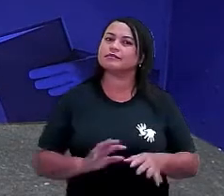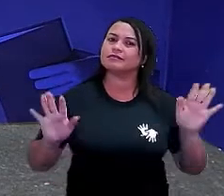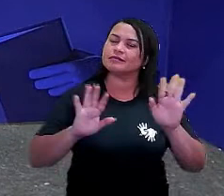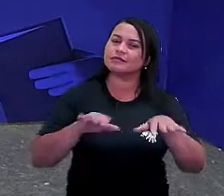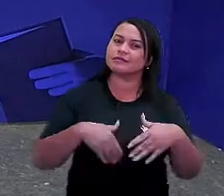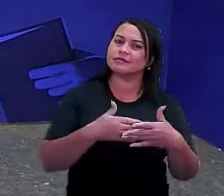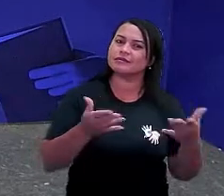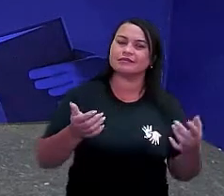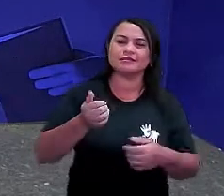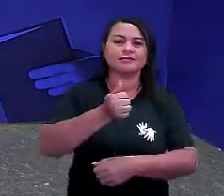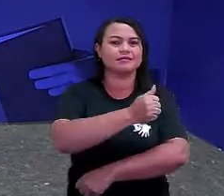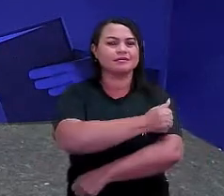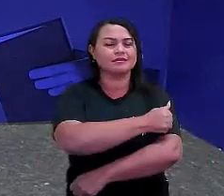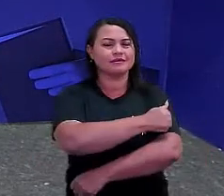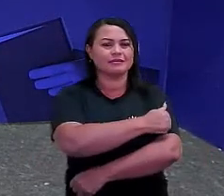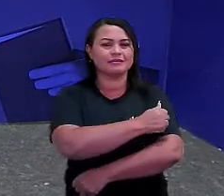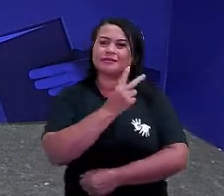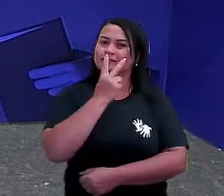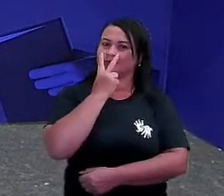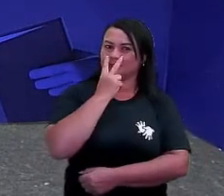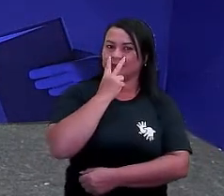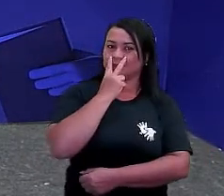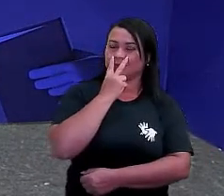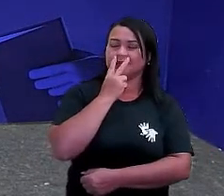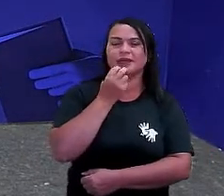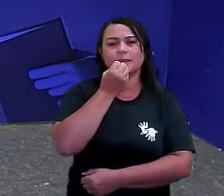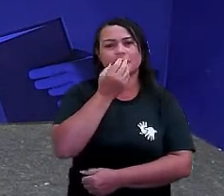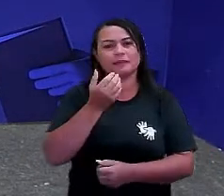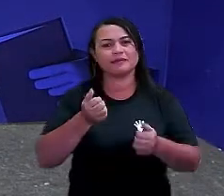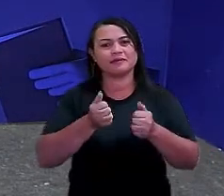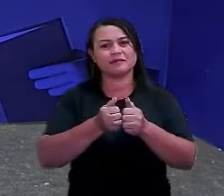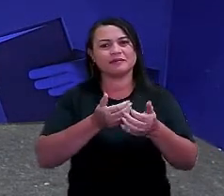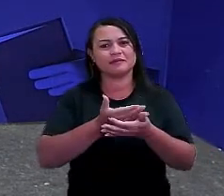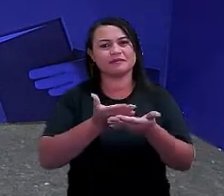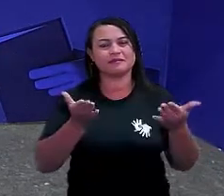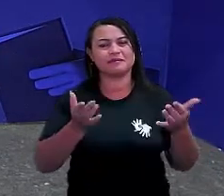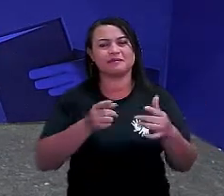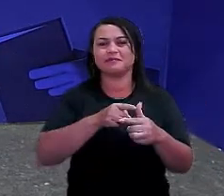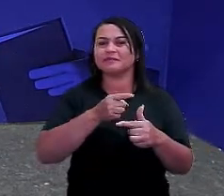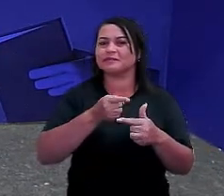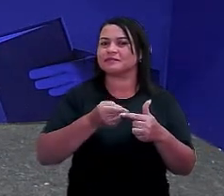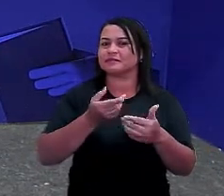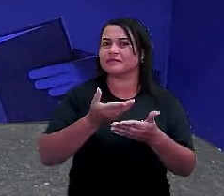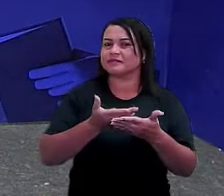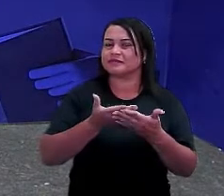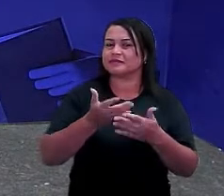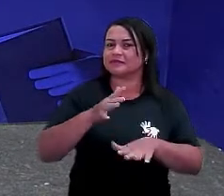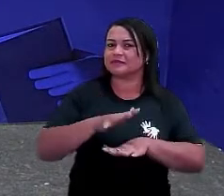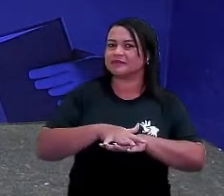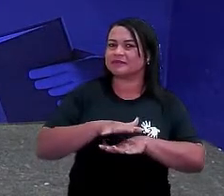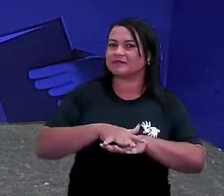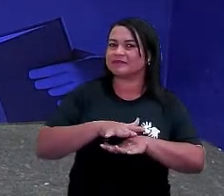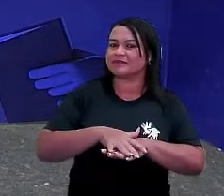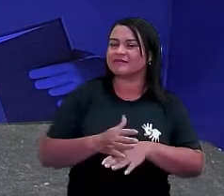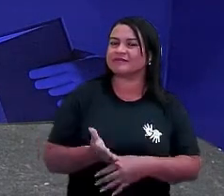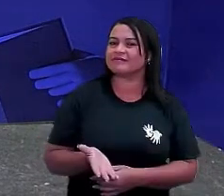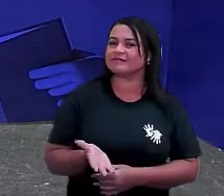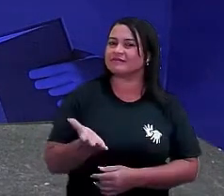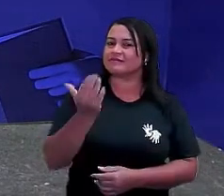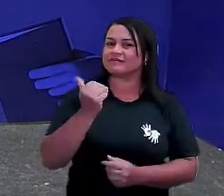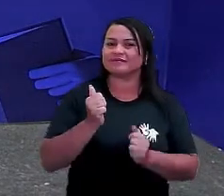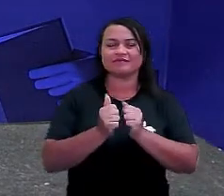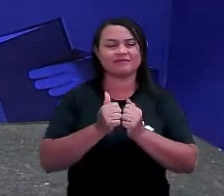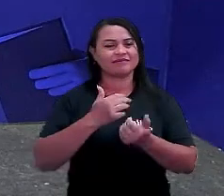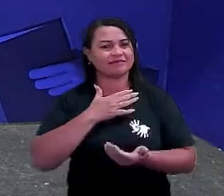Olá, estudantes da Rede Municipal da Vitória de Santo Antão. Que bom estar aqui com vocês para mais uma aula de matemática. Então,